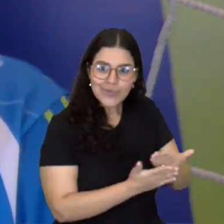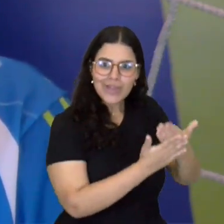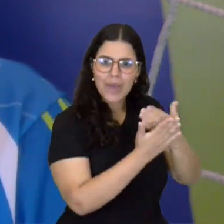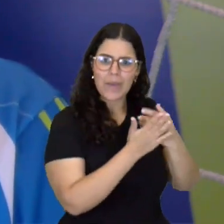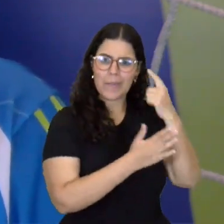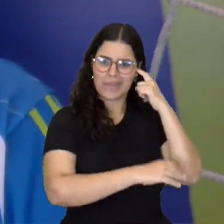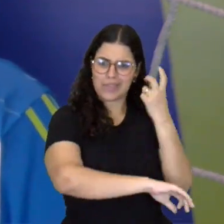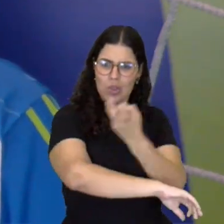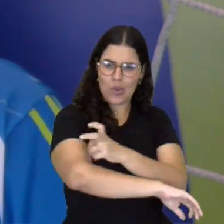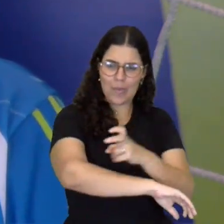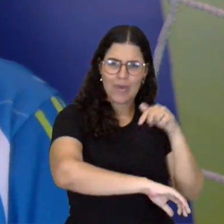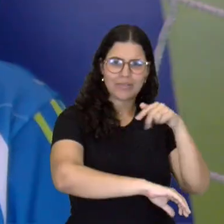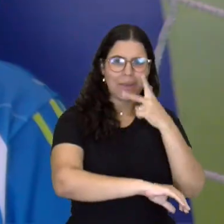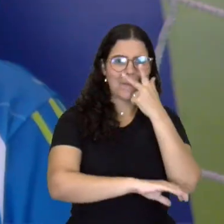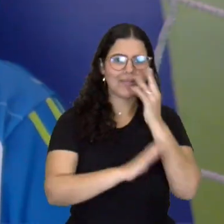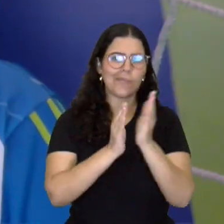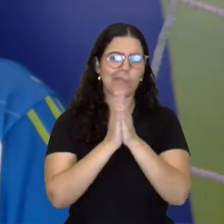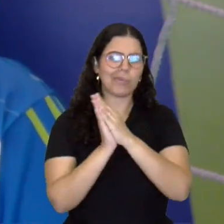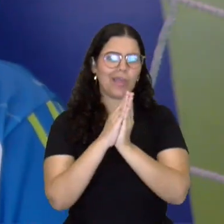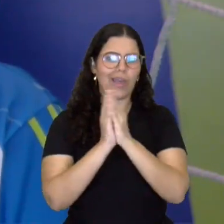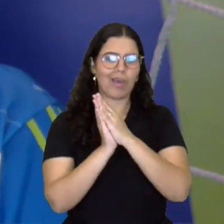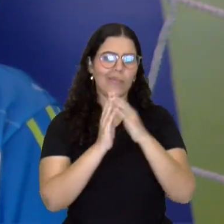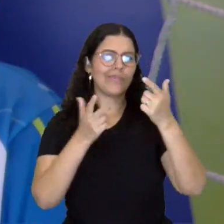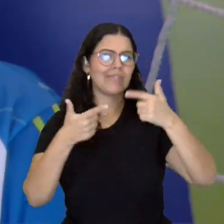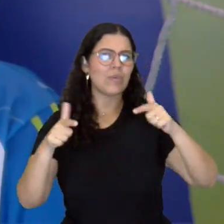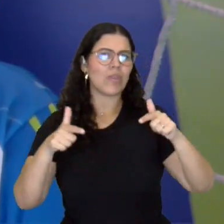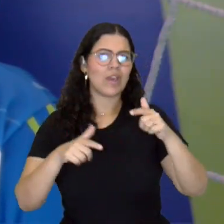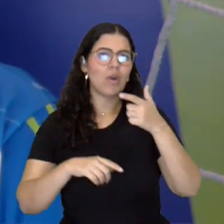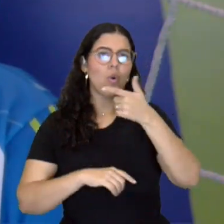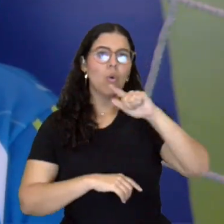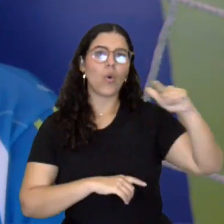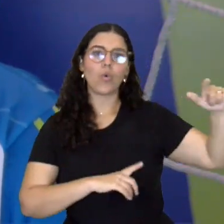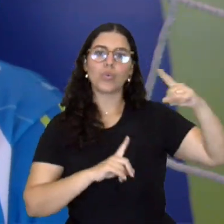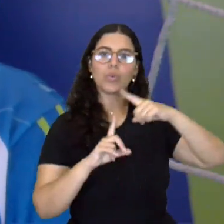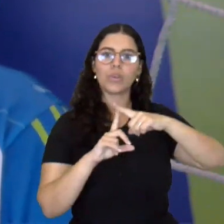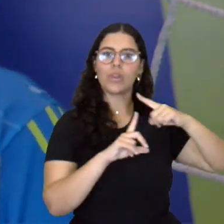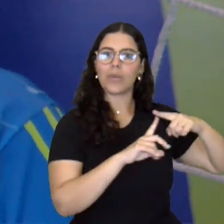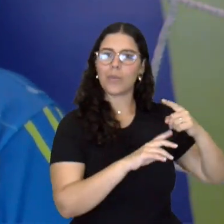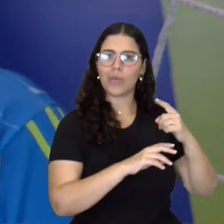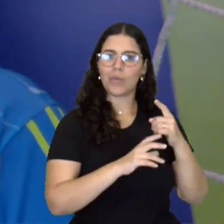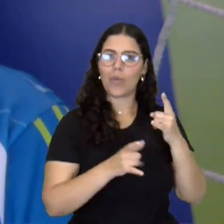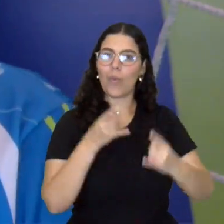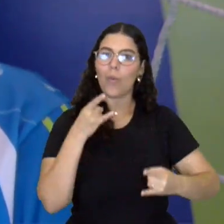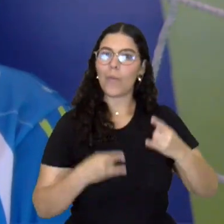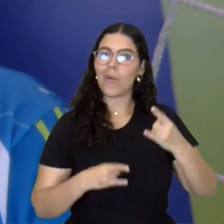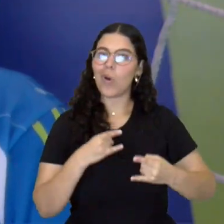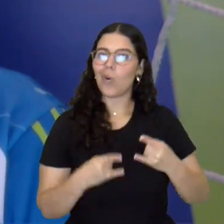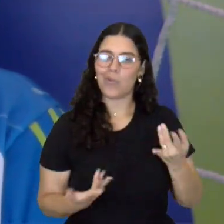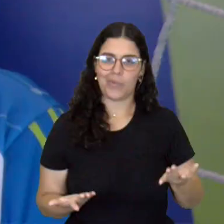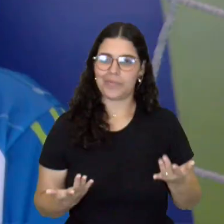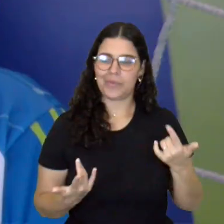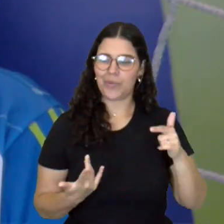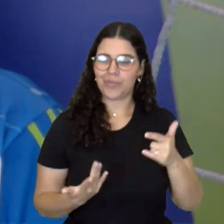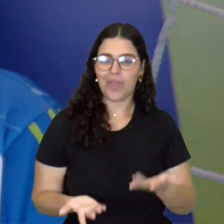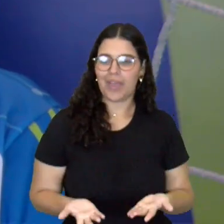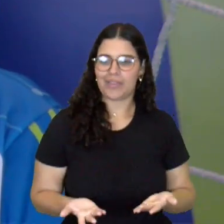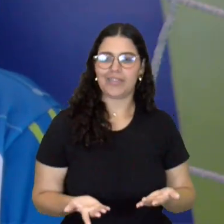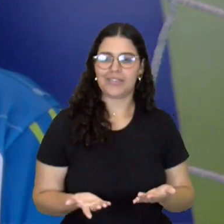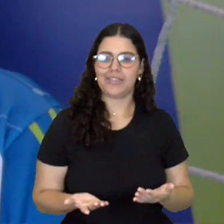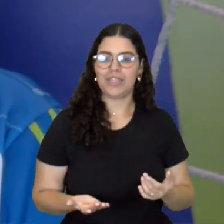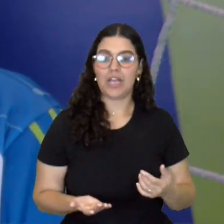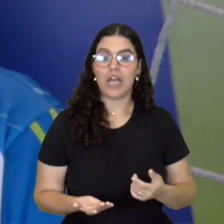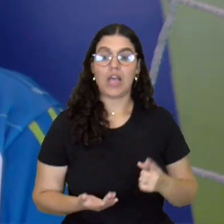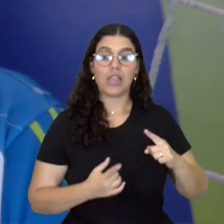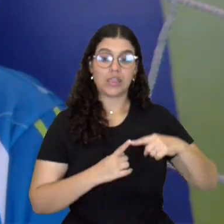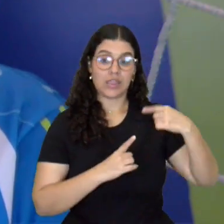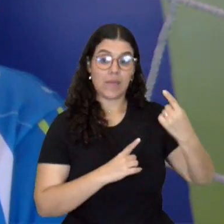boneco. Não existia robô em outras formas a não ser um boneco, né? E aí, quando a gente começou a robótica, no